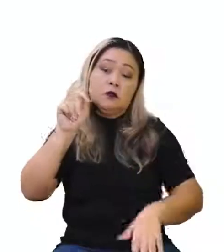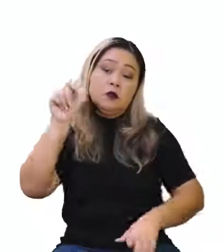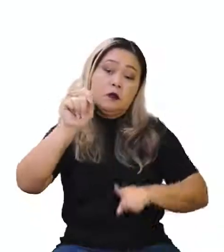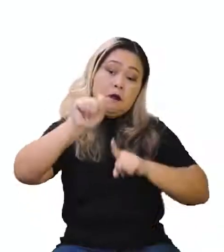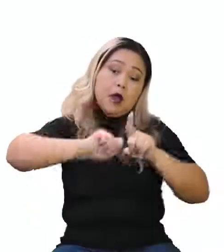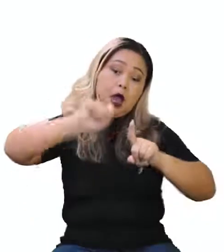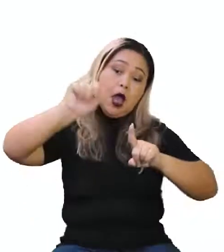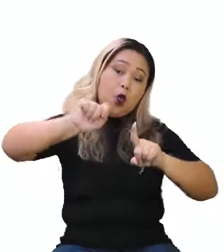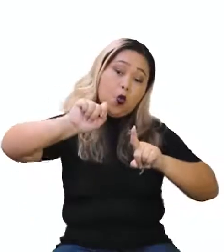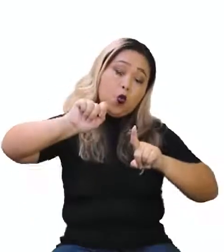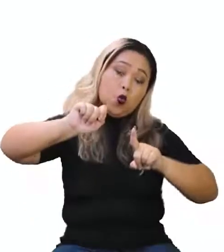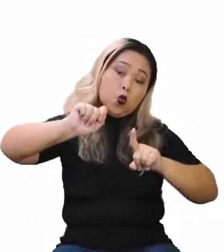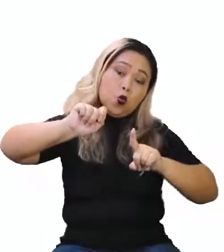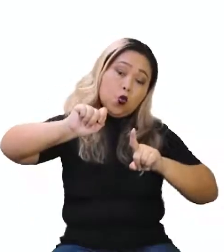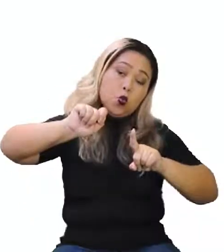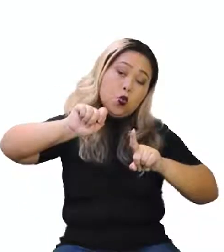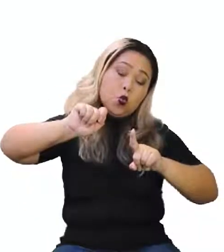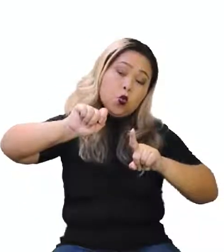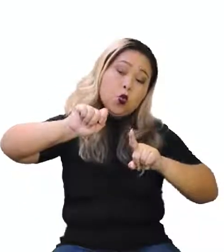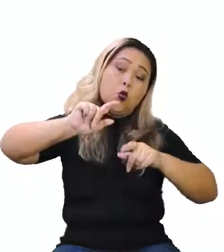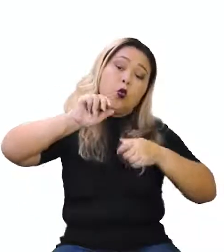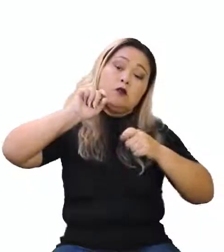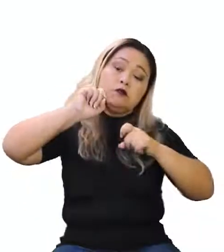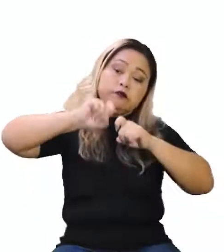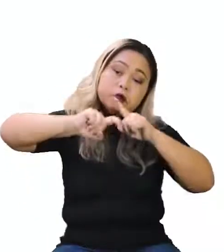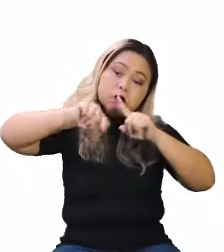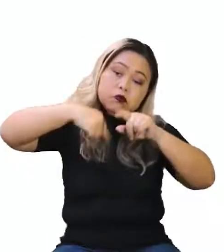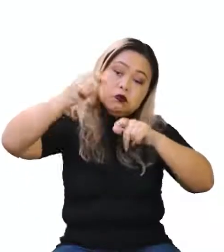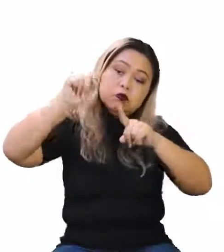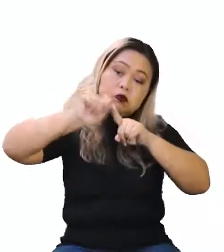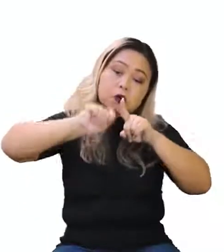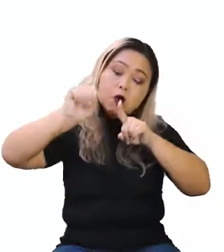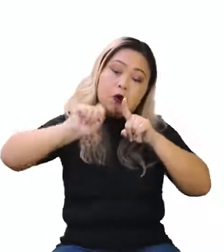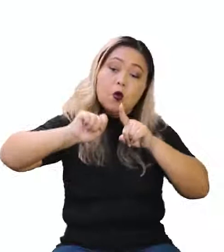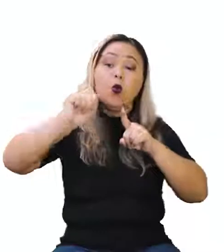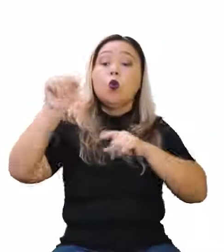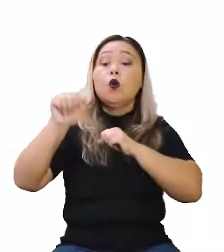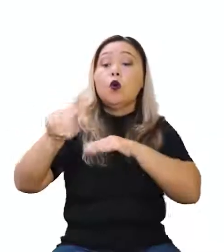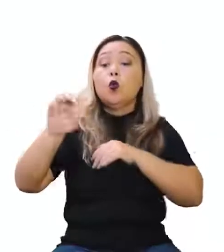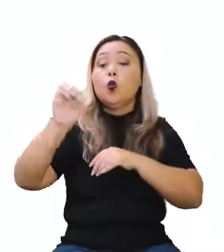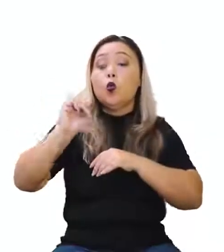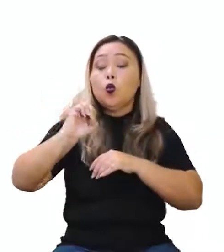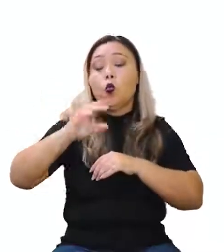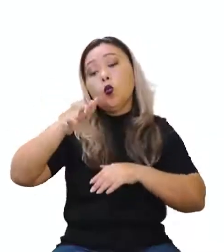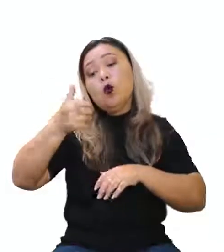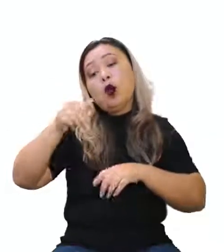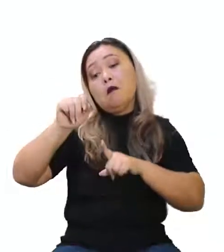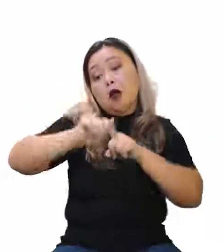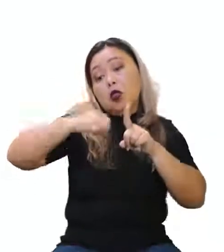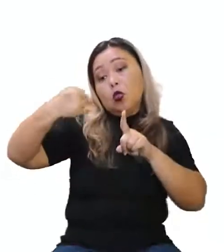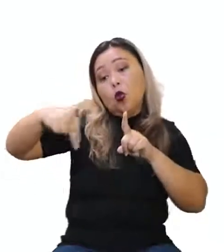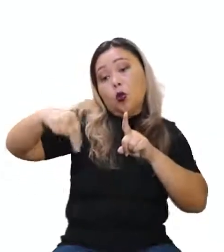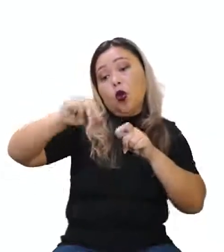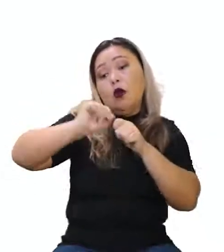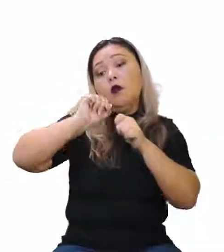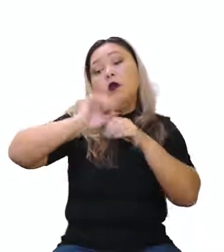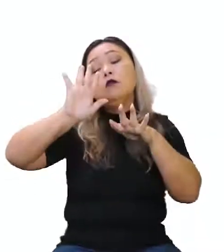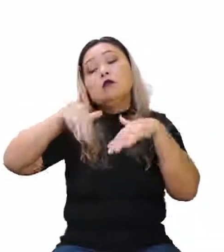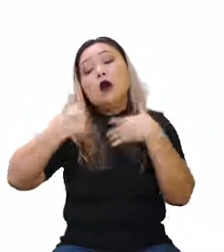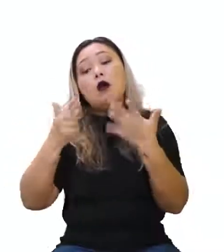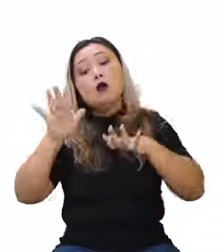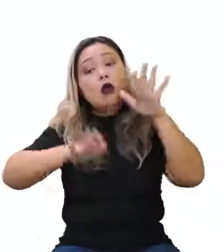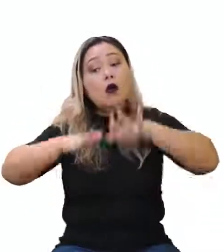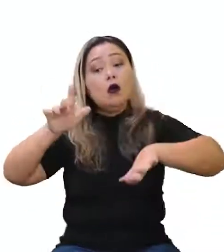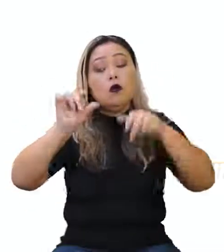agosto, o processo de reprodução vai de agosto, setembro, outubro, até meados de novembro, mas dependendo